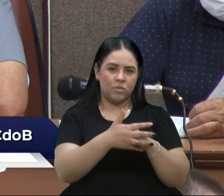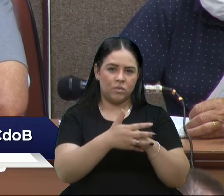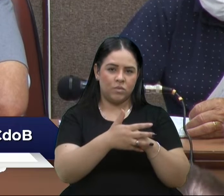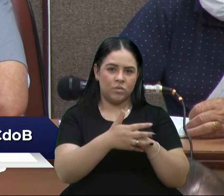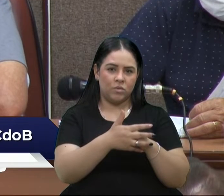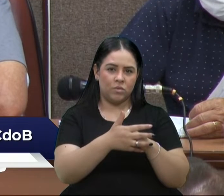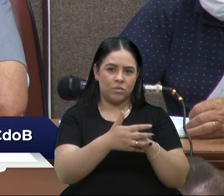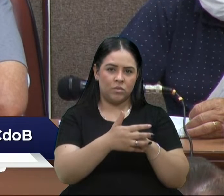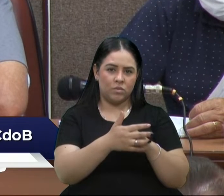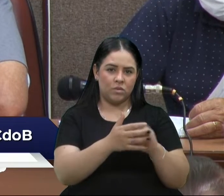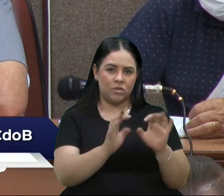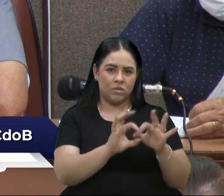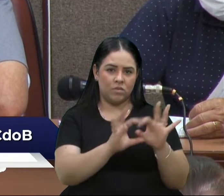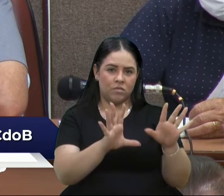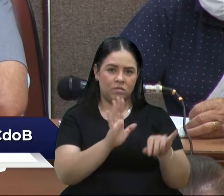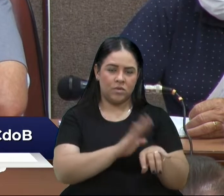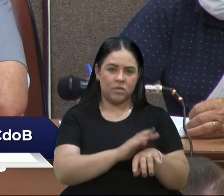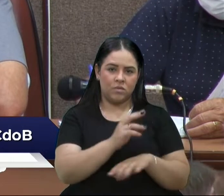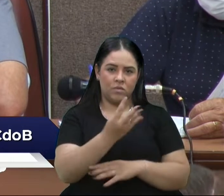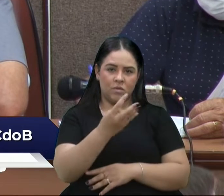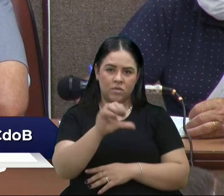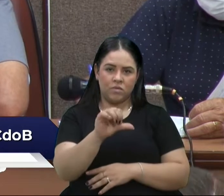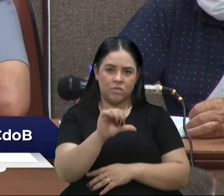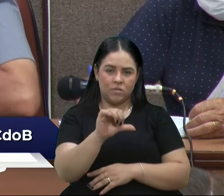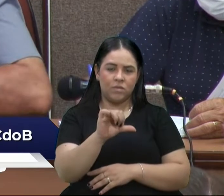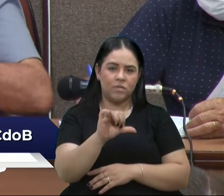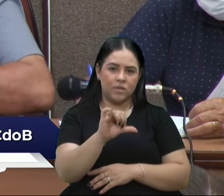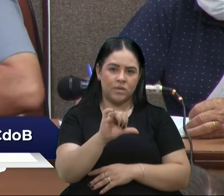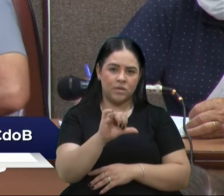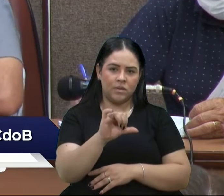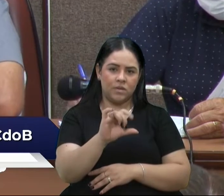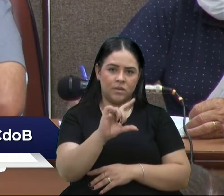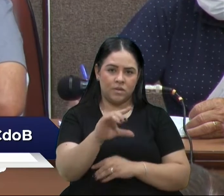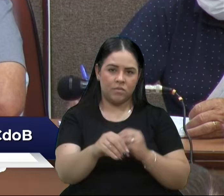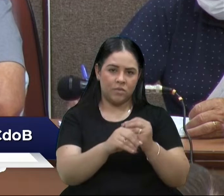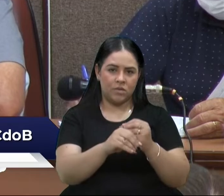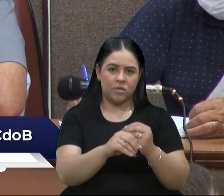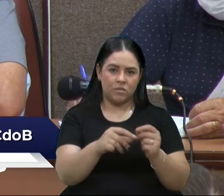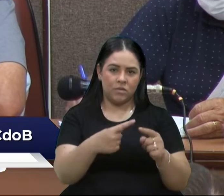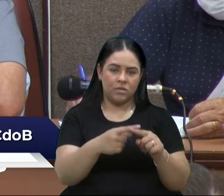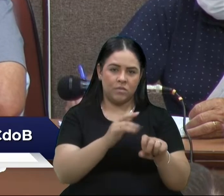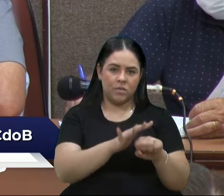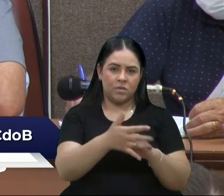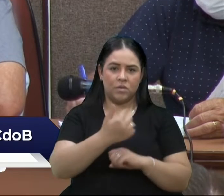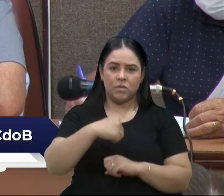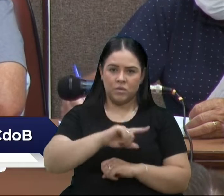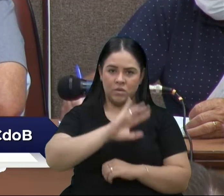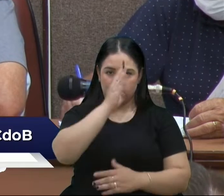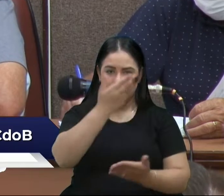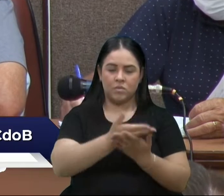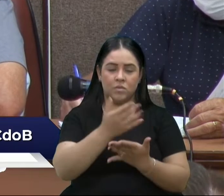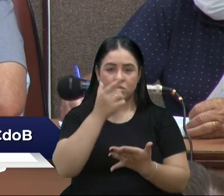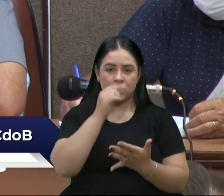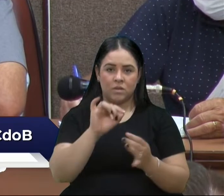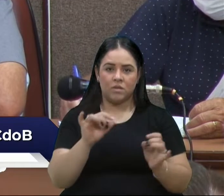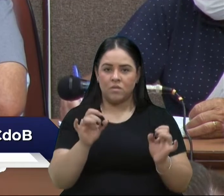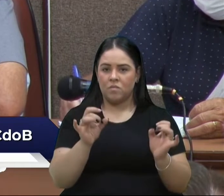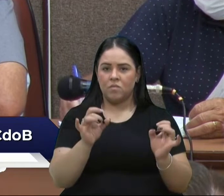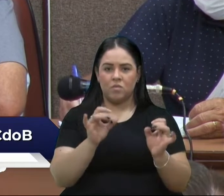lá liberados, e mais 49 que pode liberar alguns por causa da pandemia, nós acreditamos que esteja passando. Então,